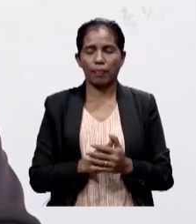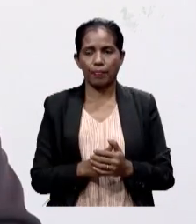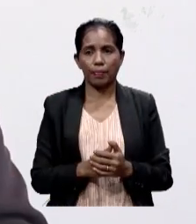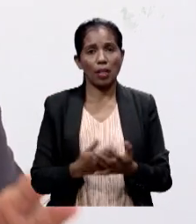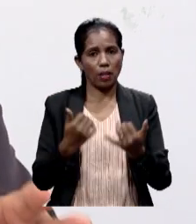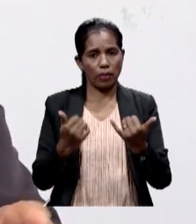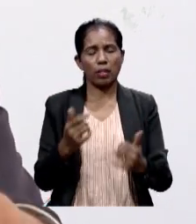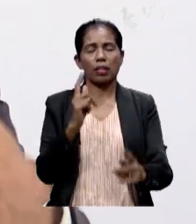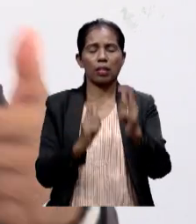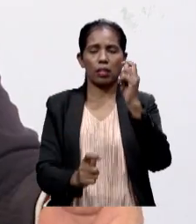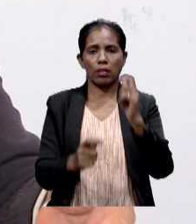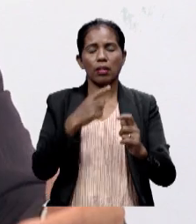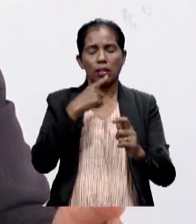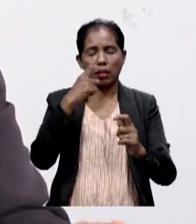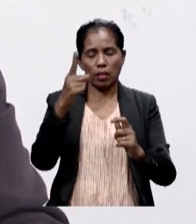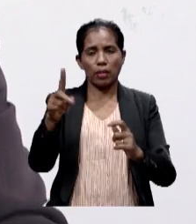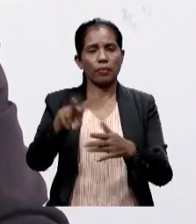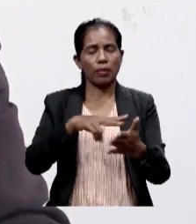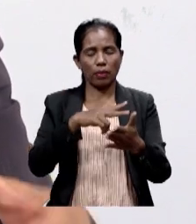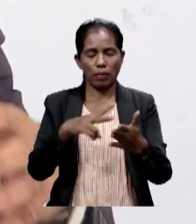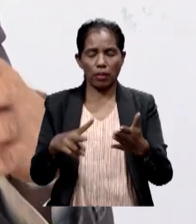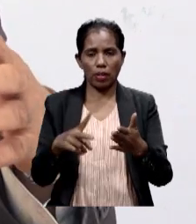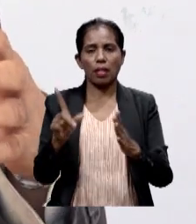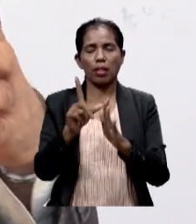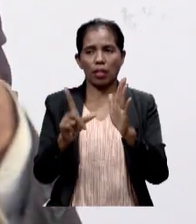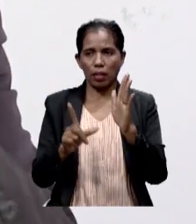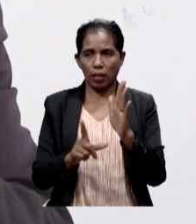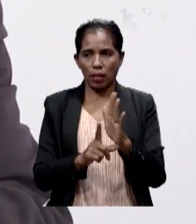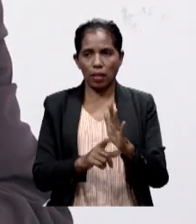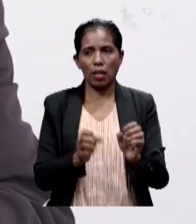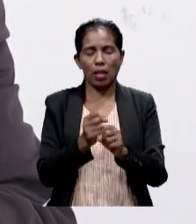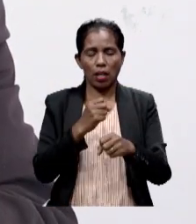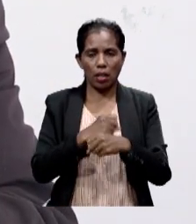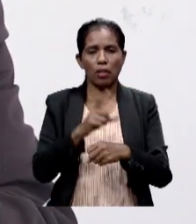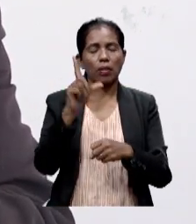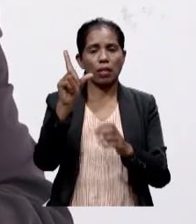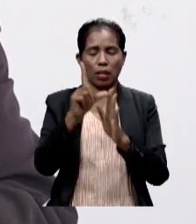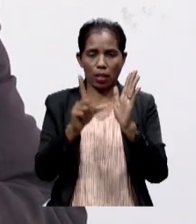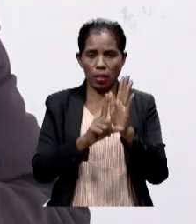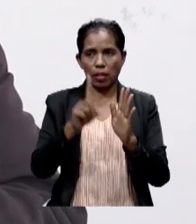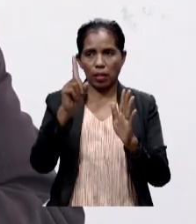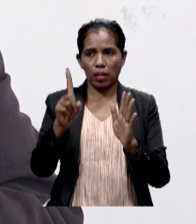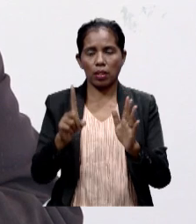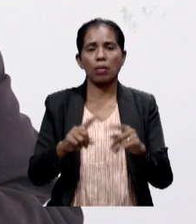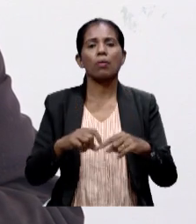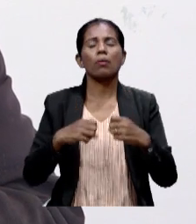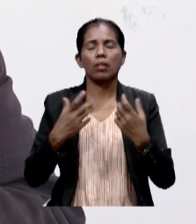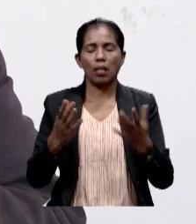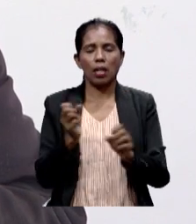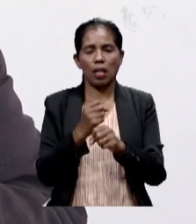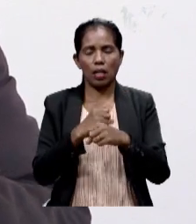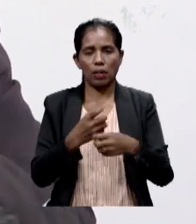tribunal considera viola a linha K, né? Em vez de halo lei e de lei, não sabe halo que está falando o presidente